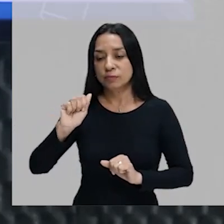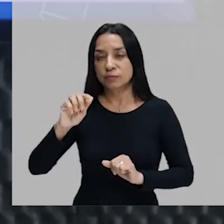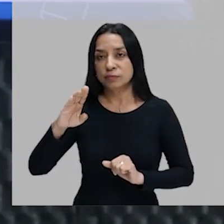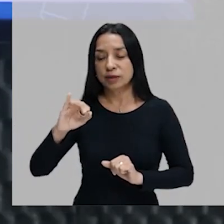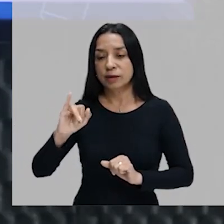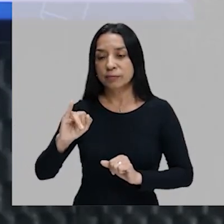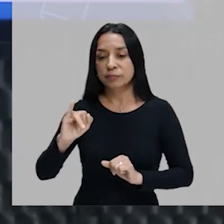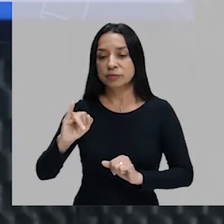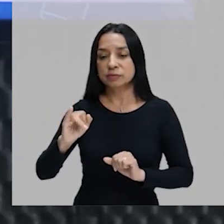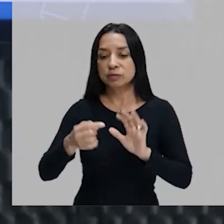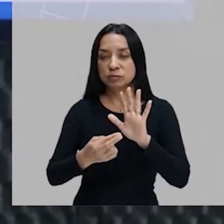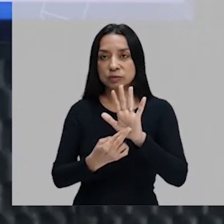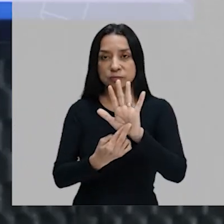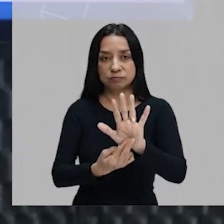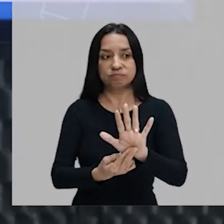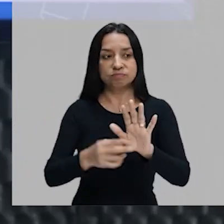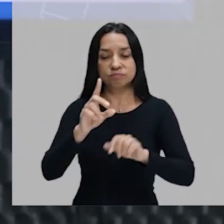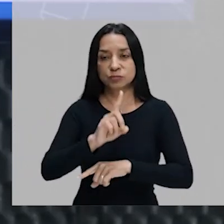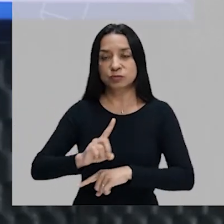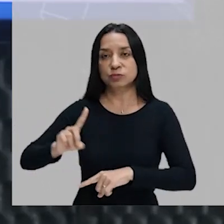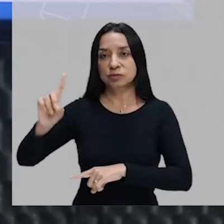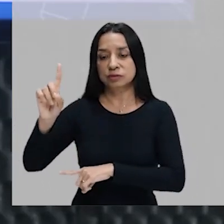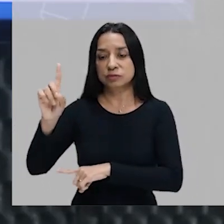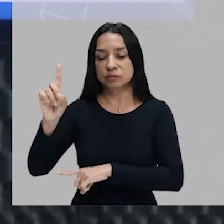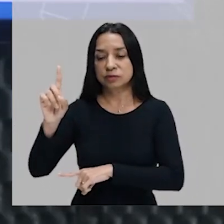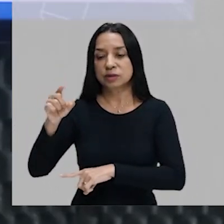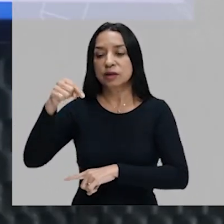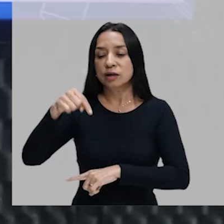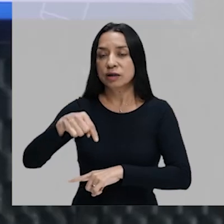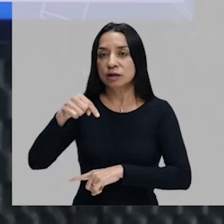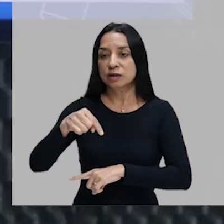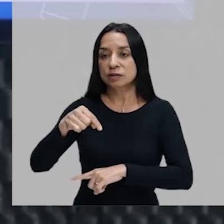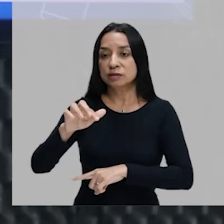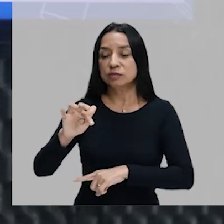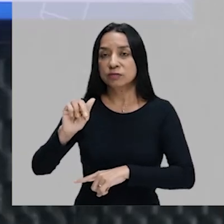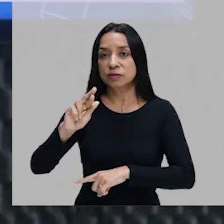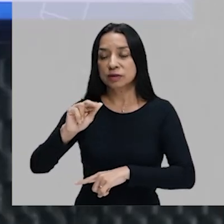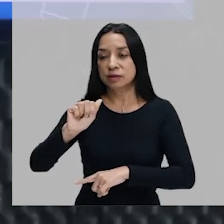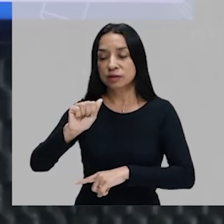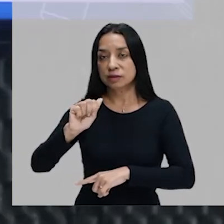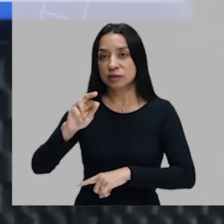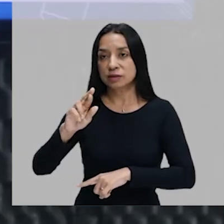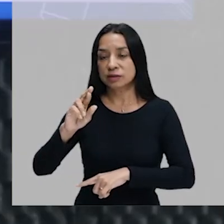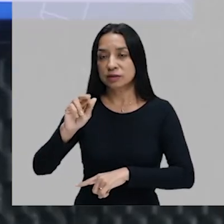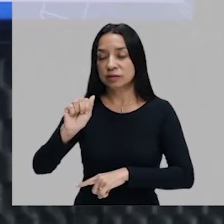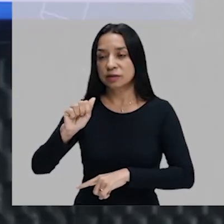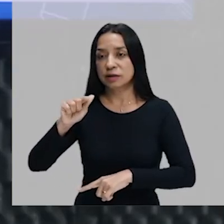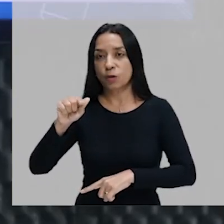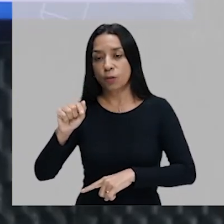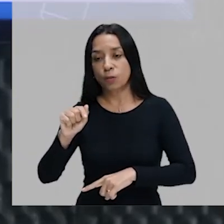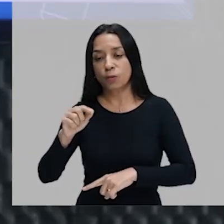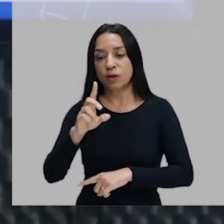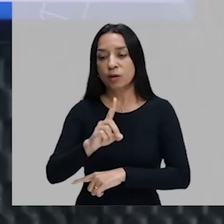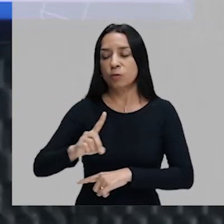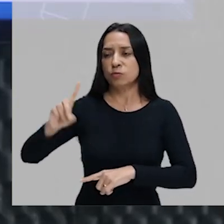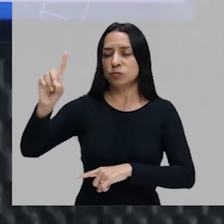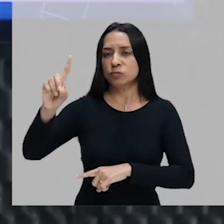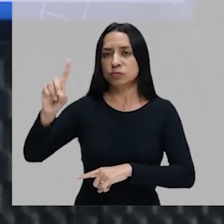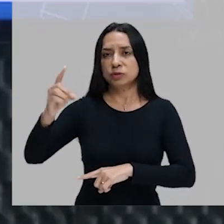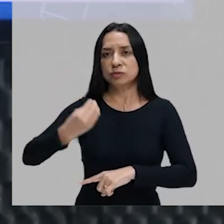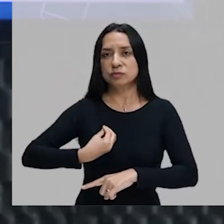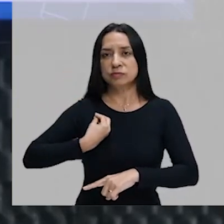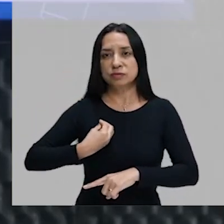representante dos deuses. Aqui não. Aqui o faraó, ele é o Deus vivo. Inclusive o faraó, ele governava